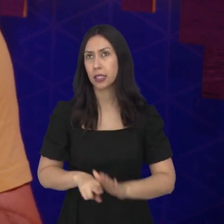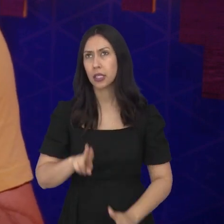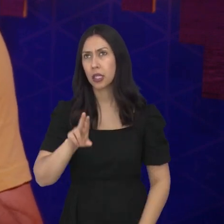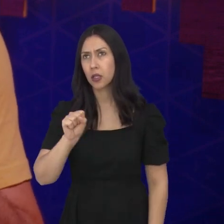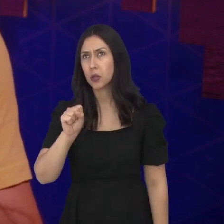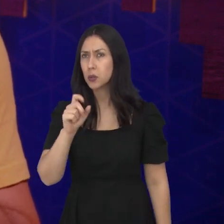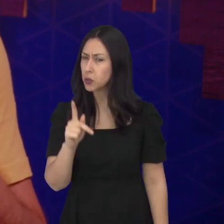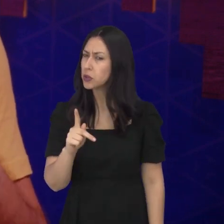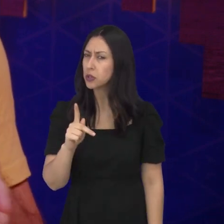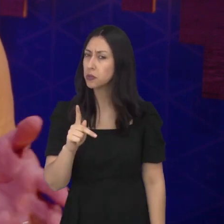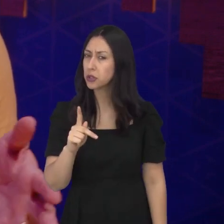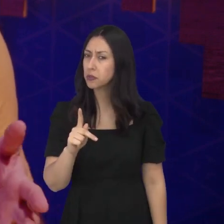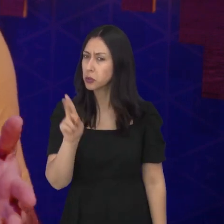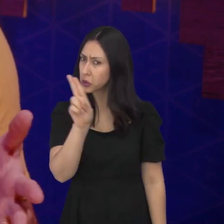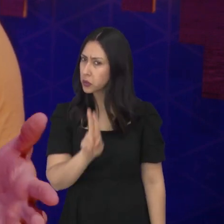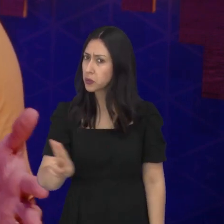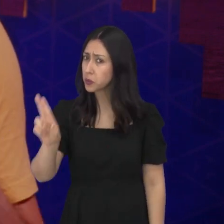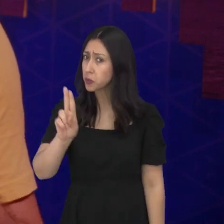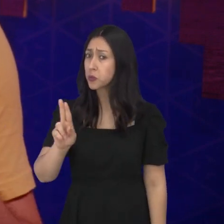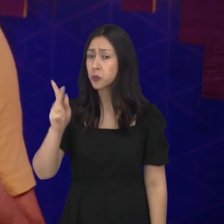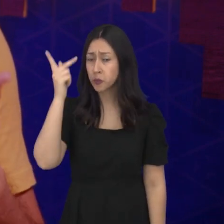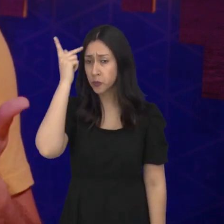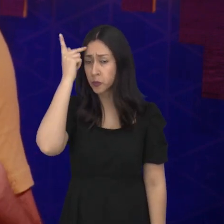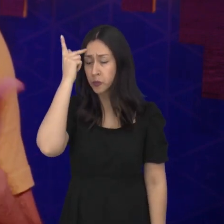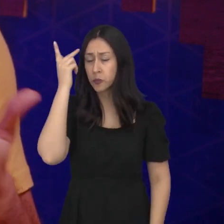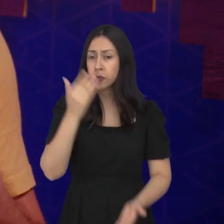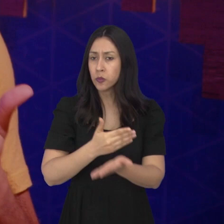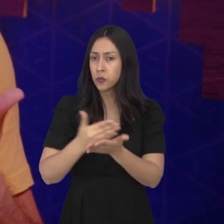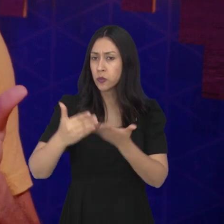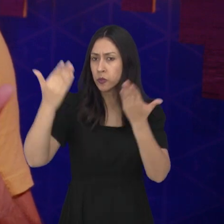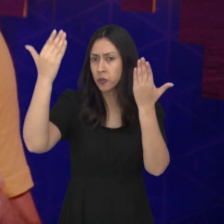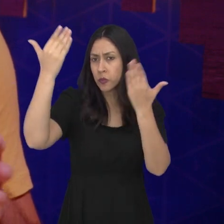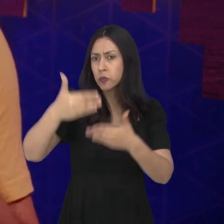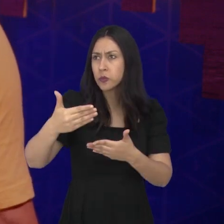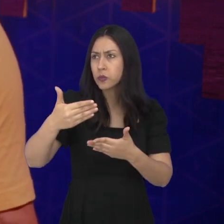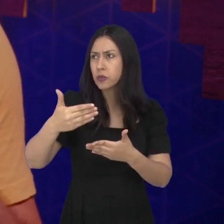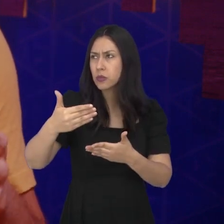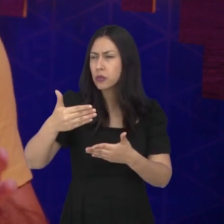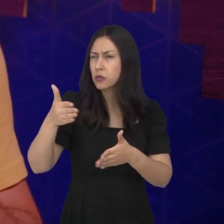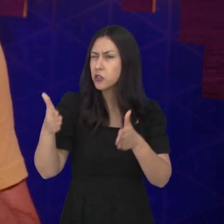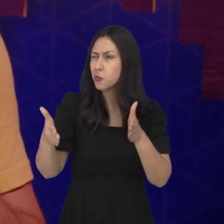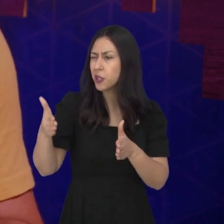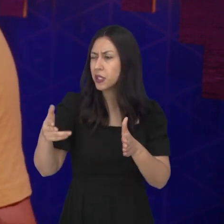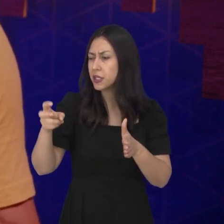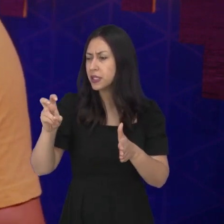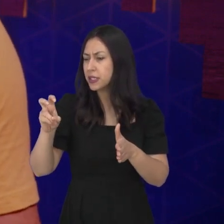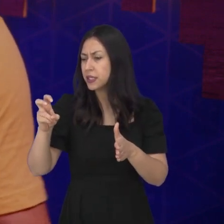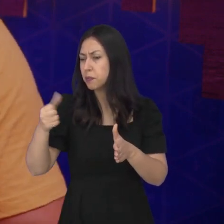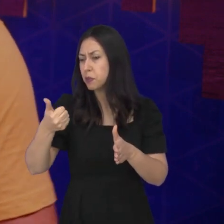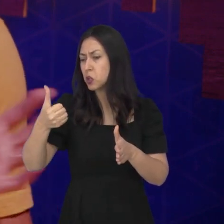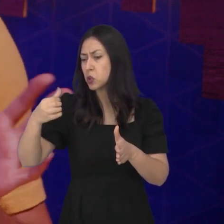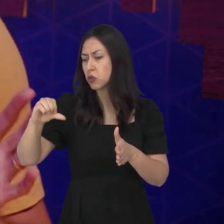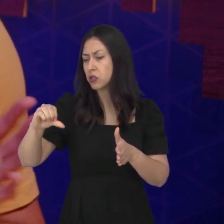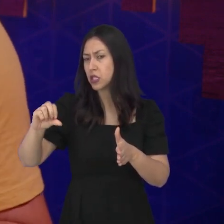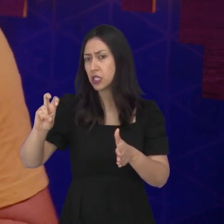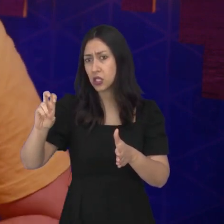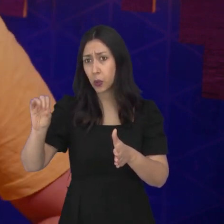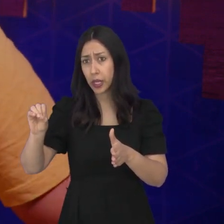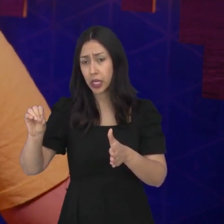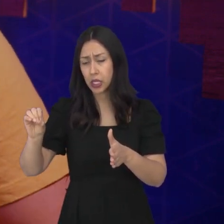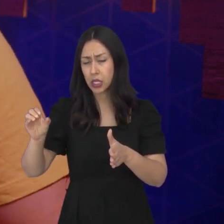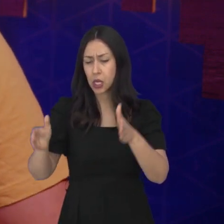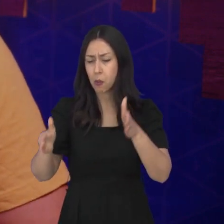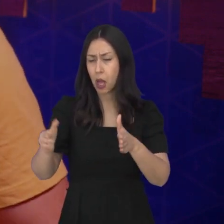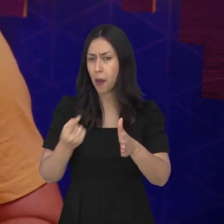USP, por exemplo, a Universidade de São Paulo, ela passou a fazer esses exames entre os anos 50 e 60, mais ou